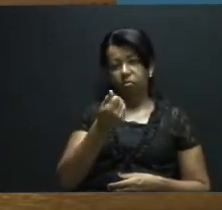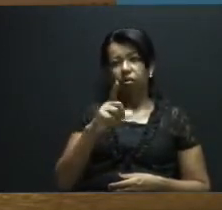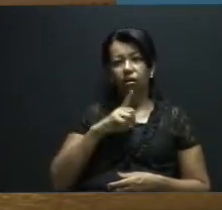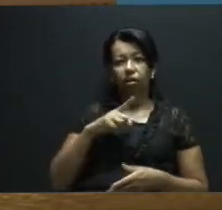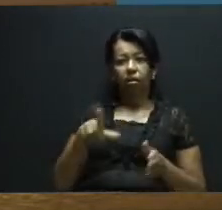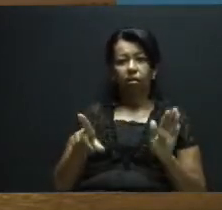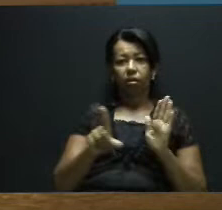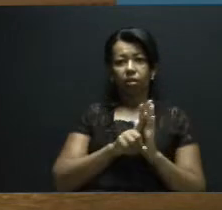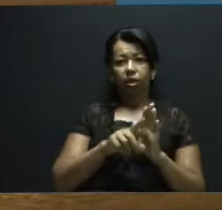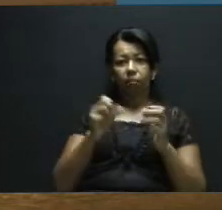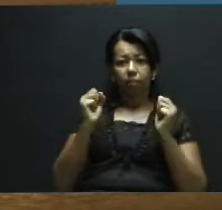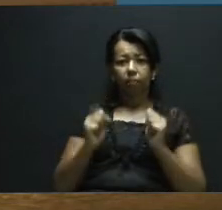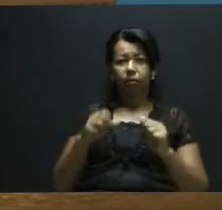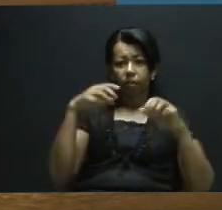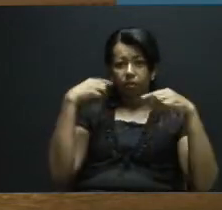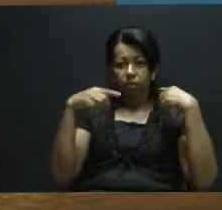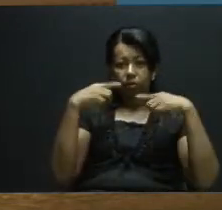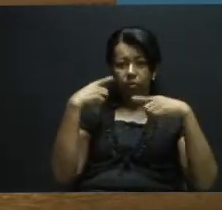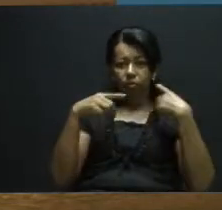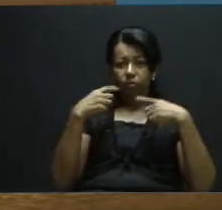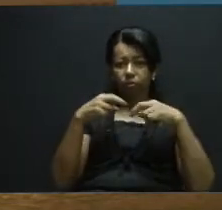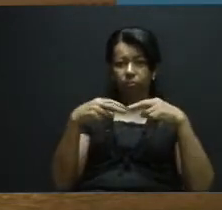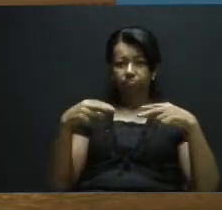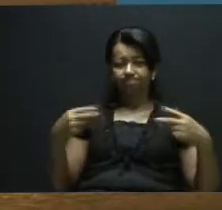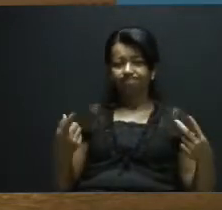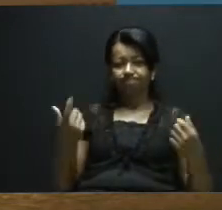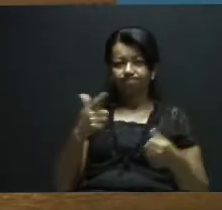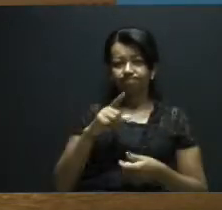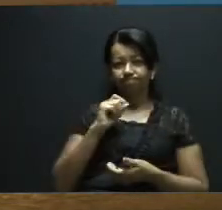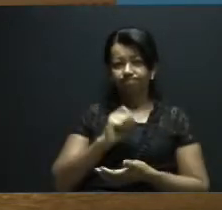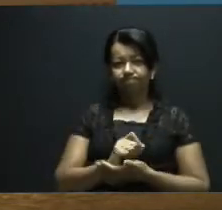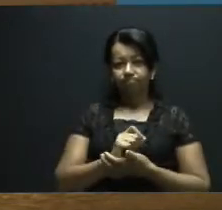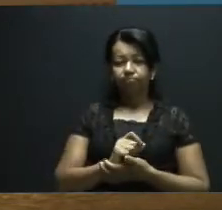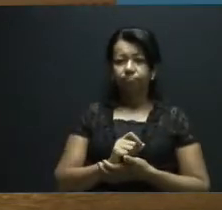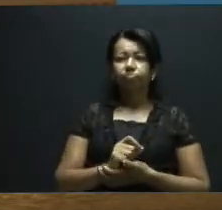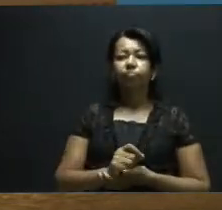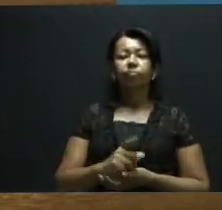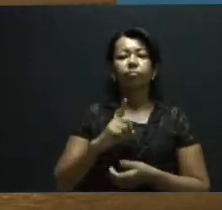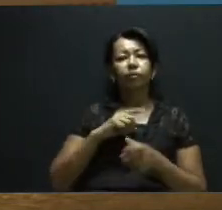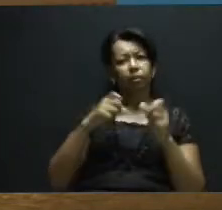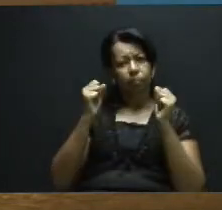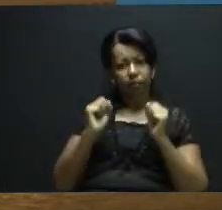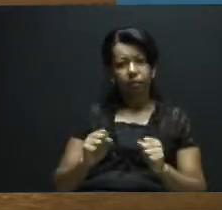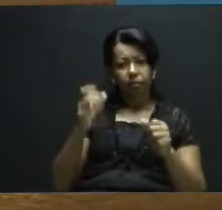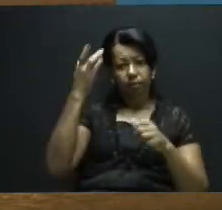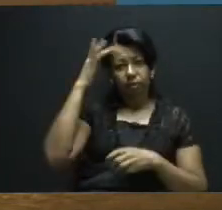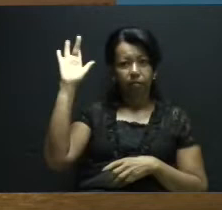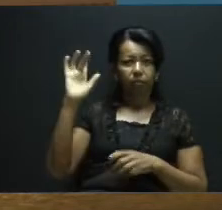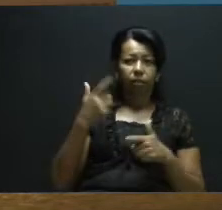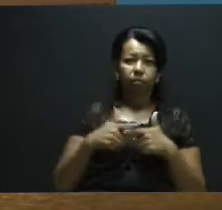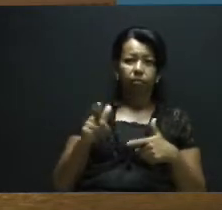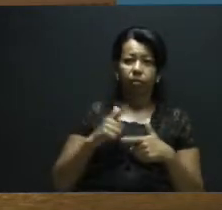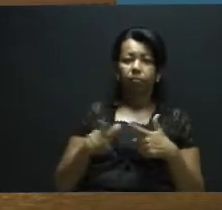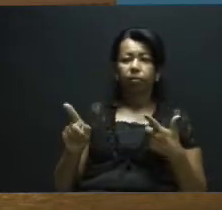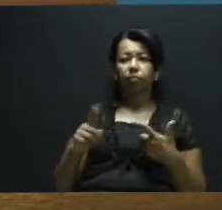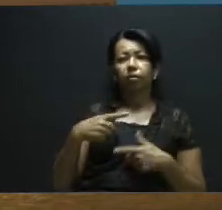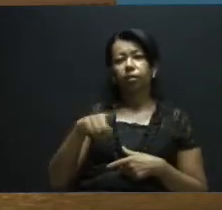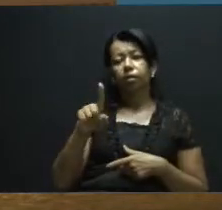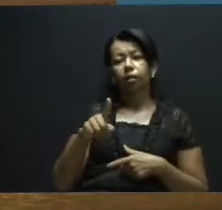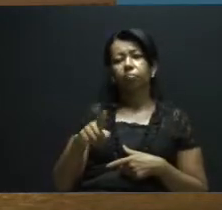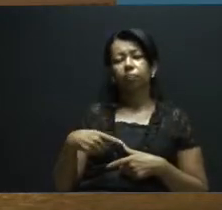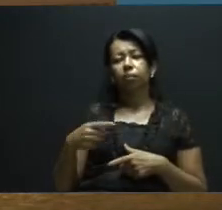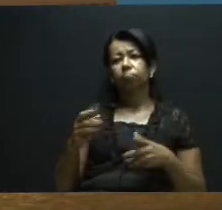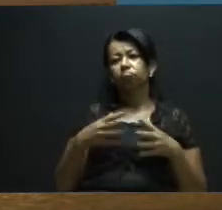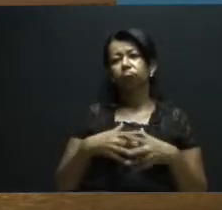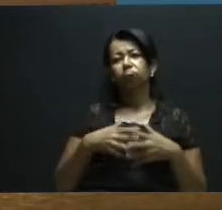para poder discutir essas questões ele está com o poder na mão para resolver esse problema eu não estava ali para poder indicar as